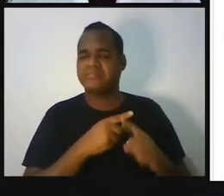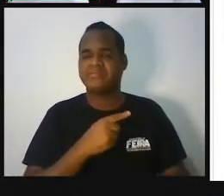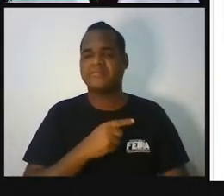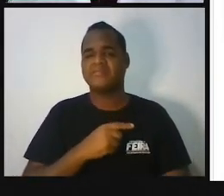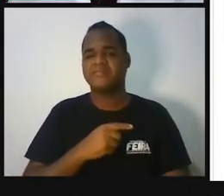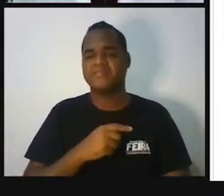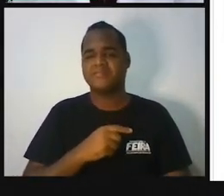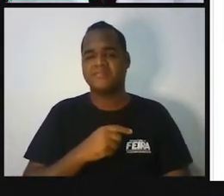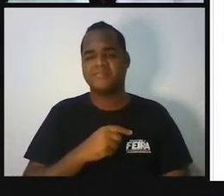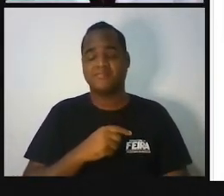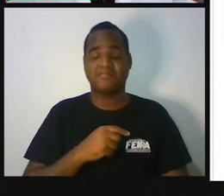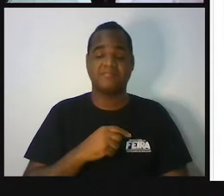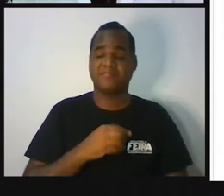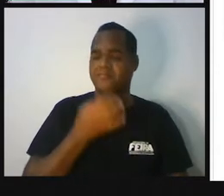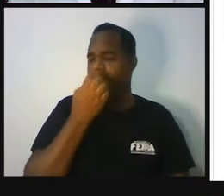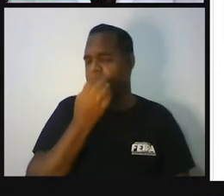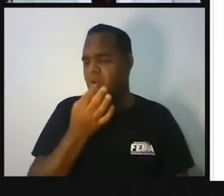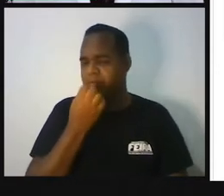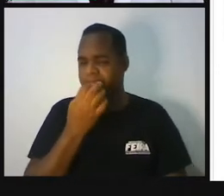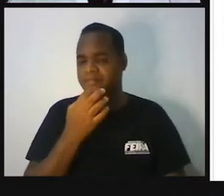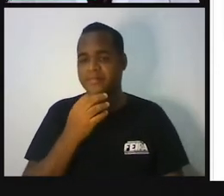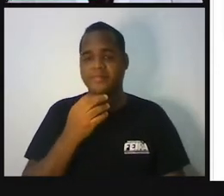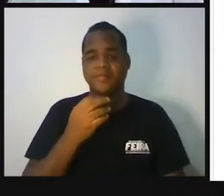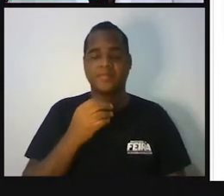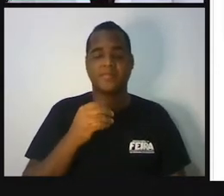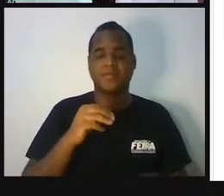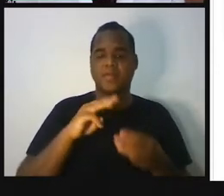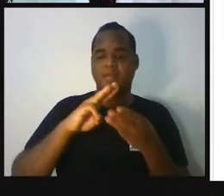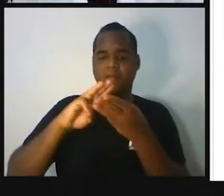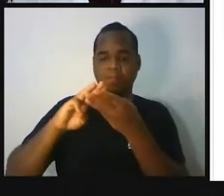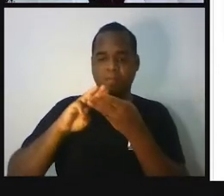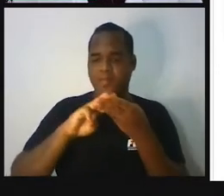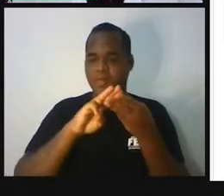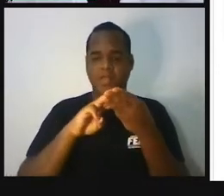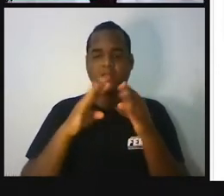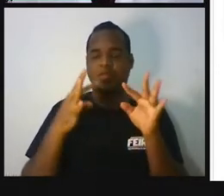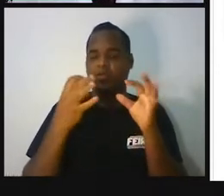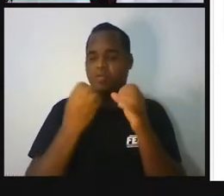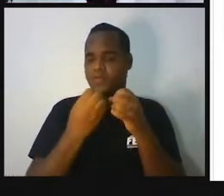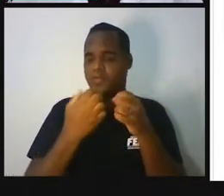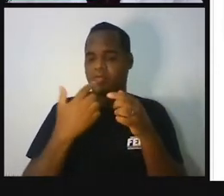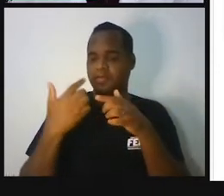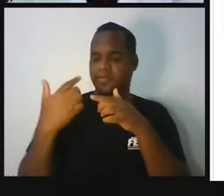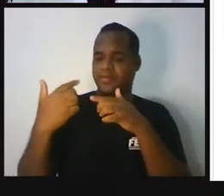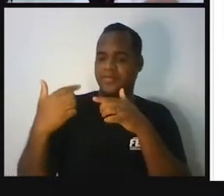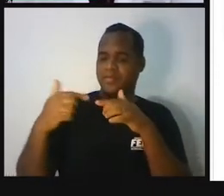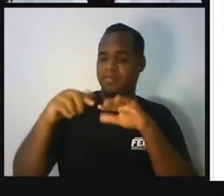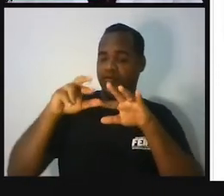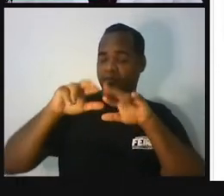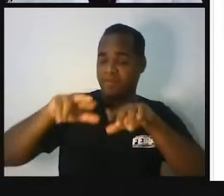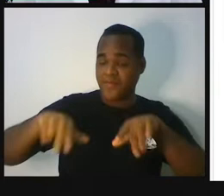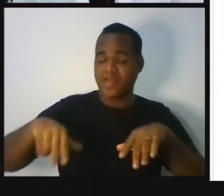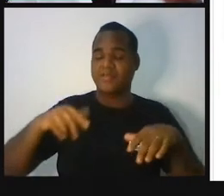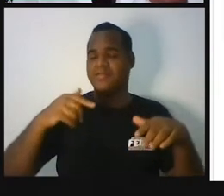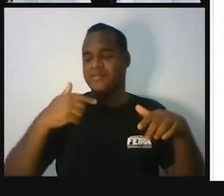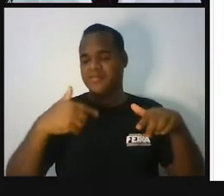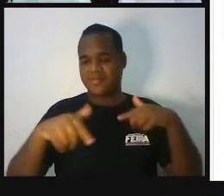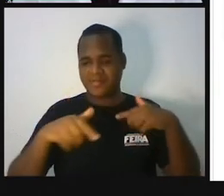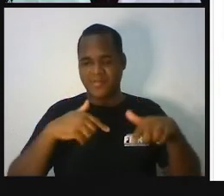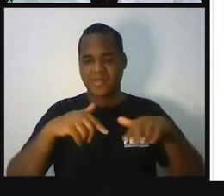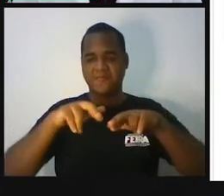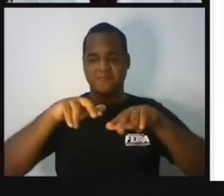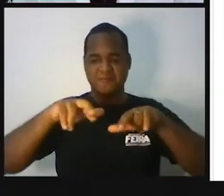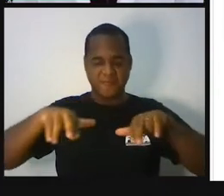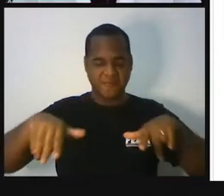bom né a matemática ela está em várias várias e várias